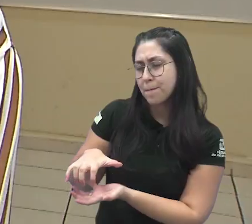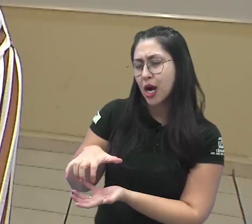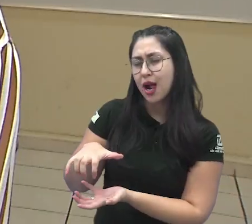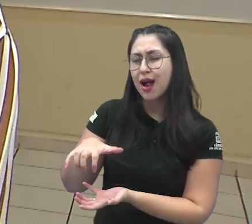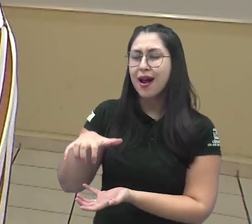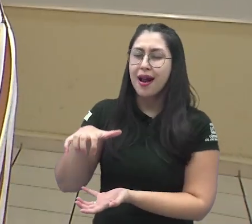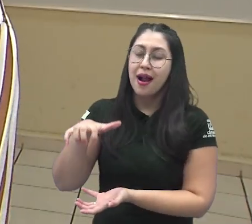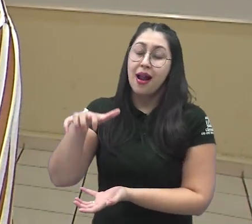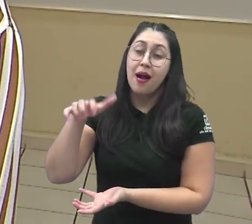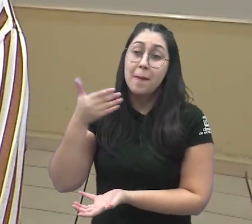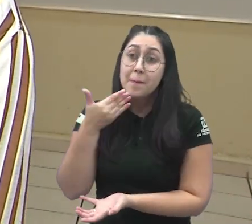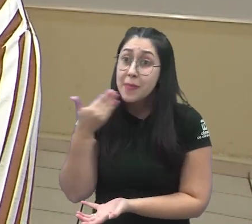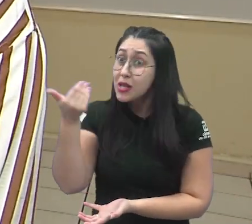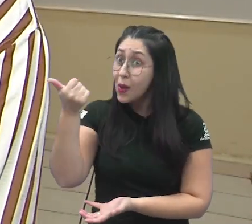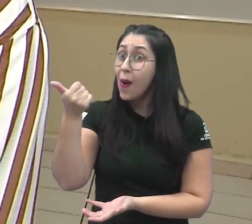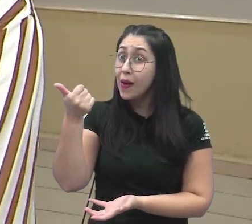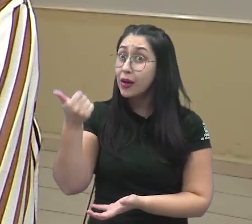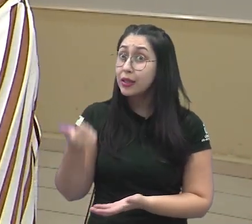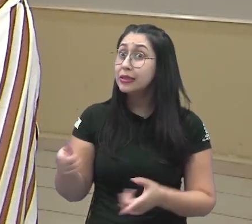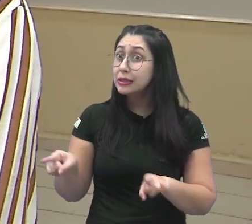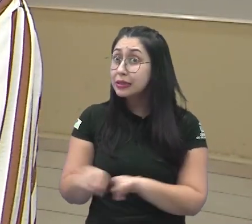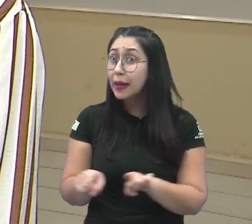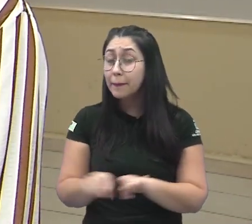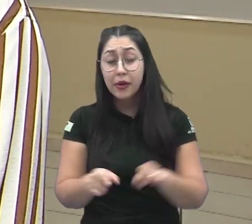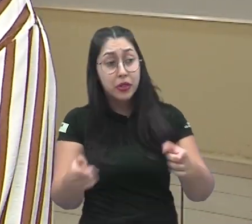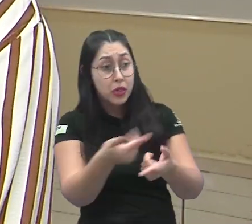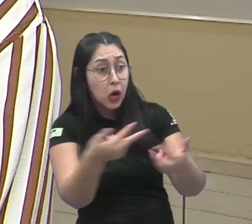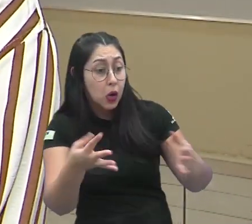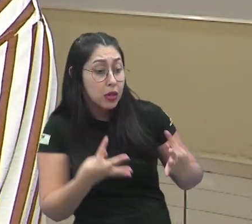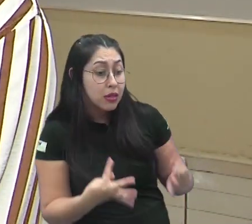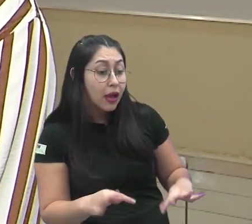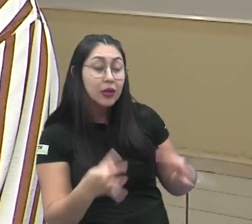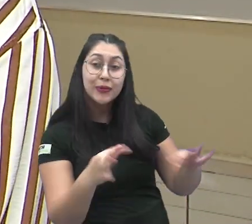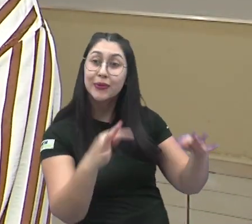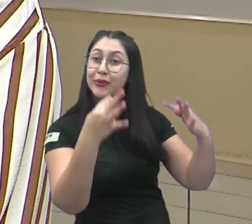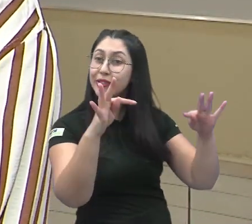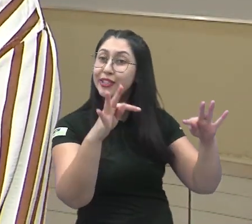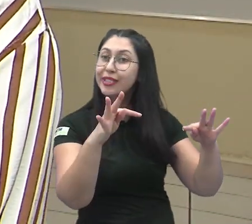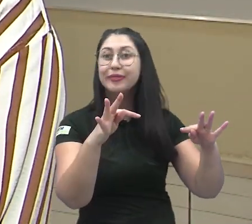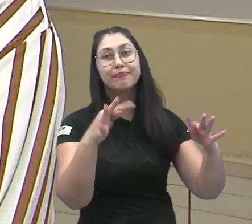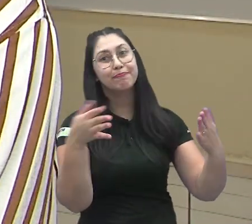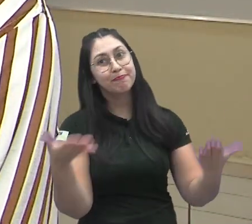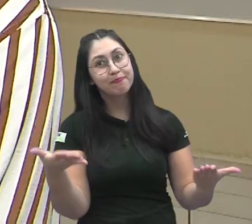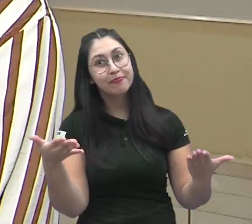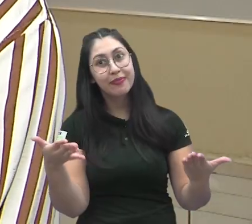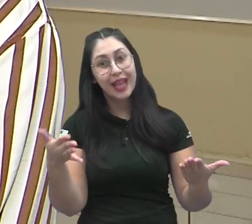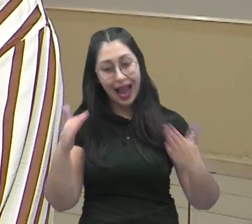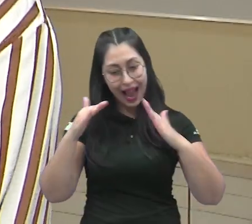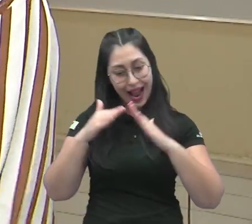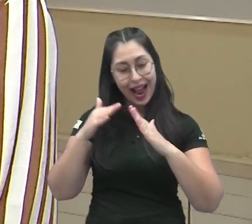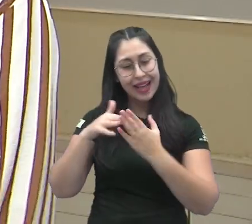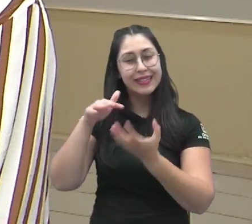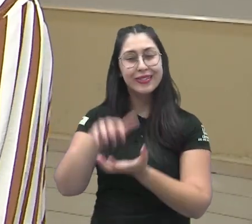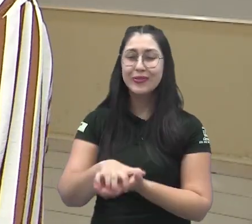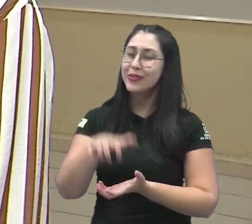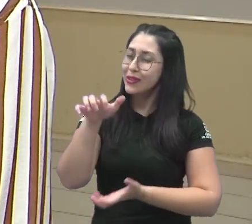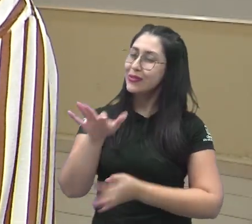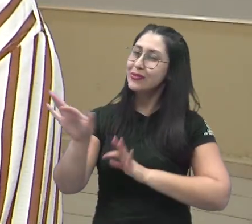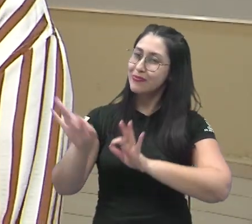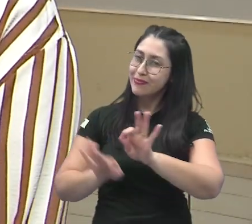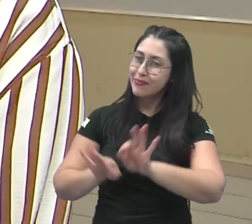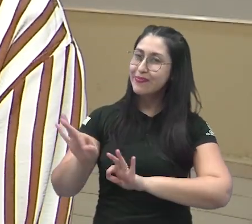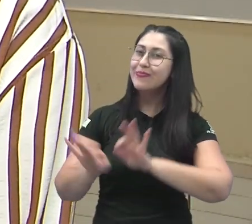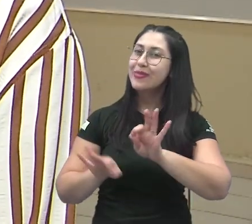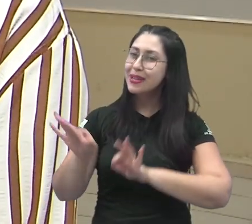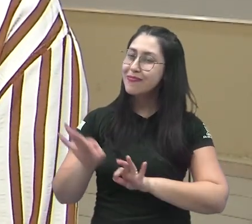esse idoso vivendo muito mais tempo e tudo que você vê à volta dele é tecnologia, então a casa, como é casa do